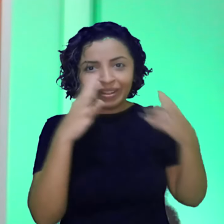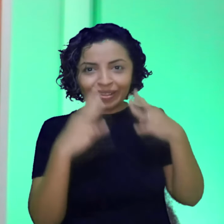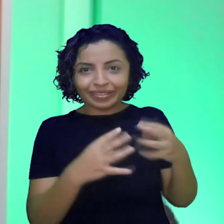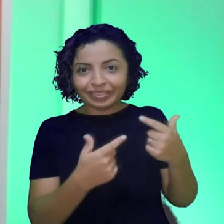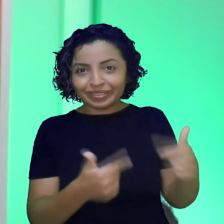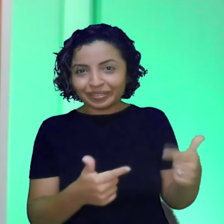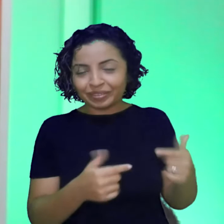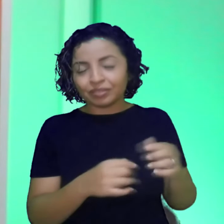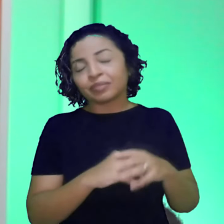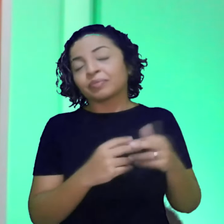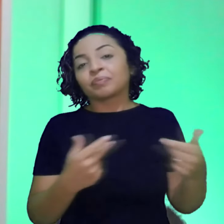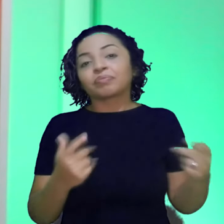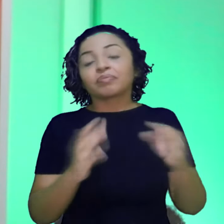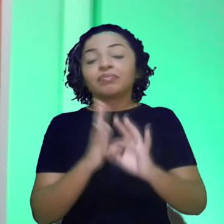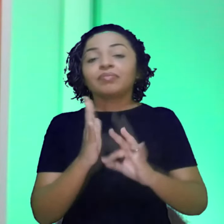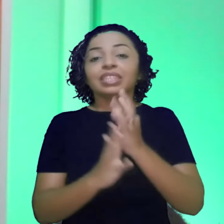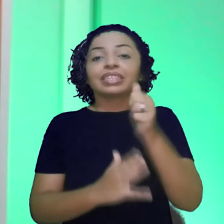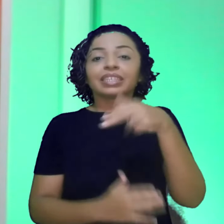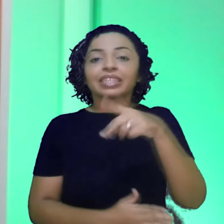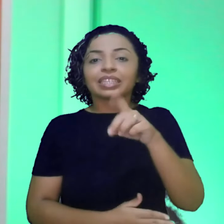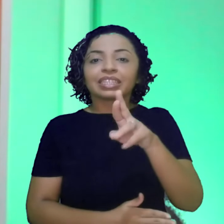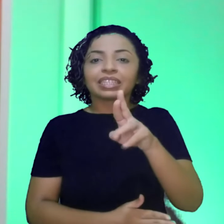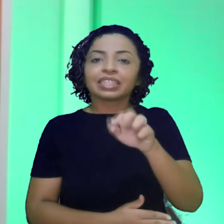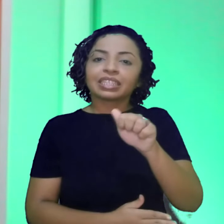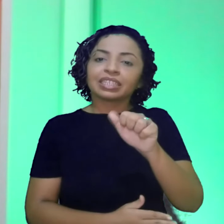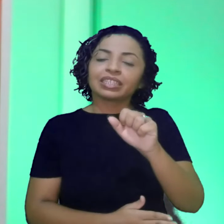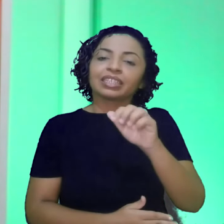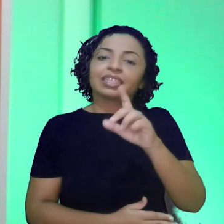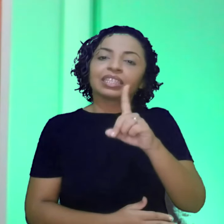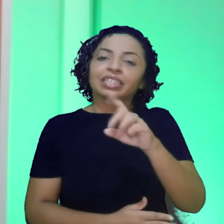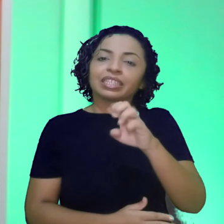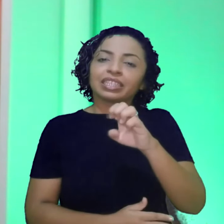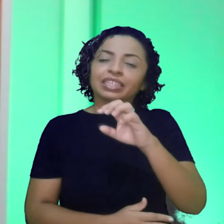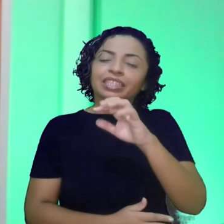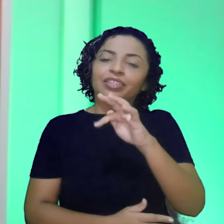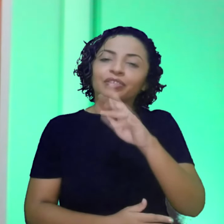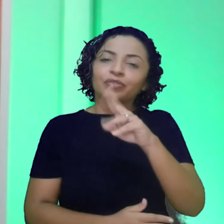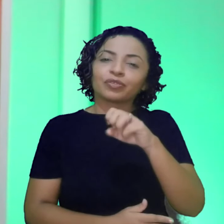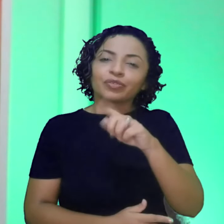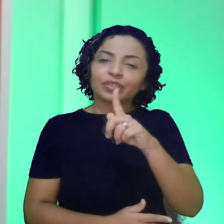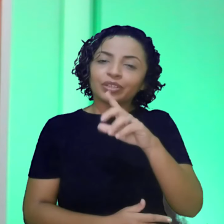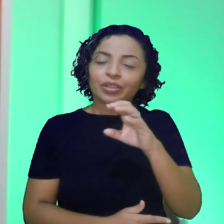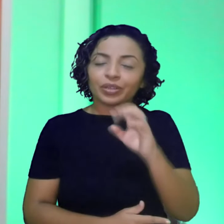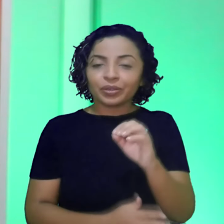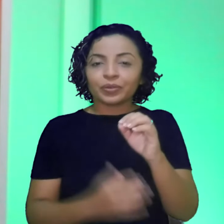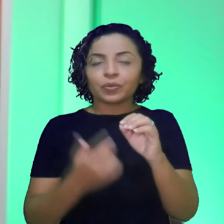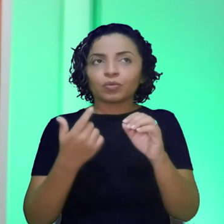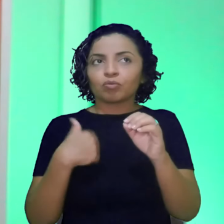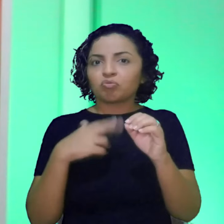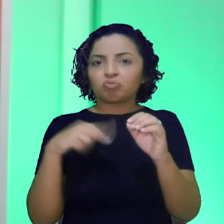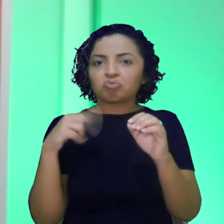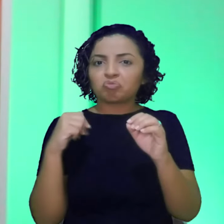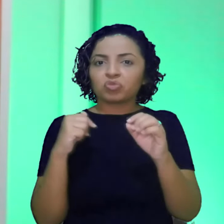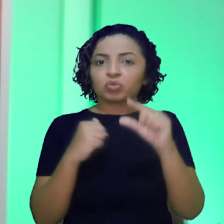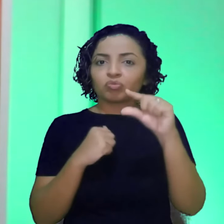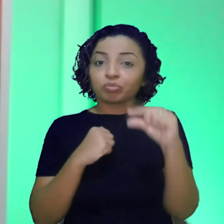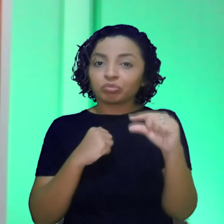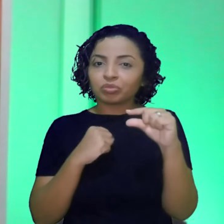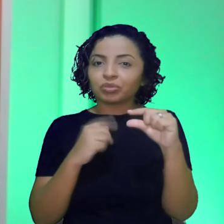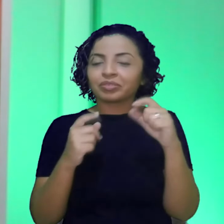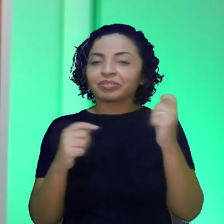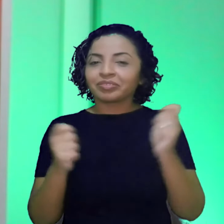interessante. Mais um livro da Andrea Del Fuego, que eu não trouxe ainda para o canal. E esse livro aqui é curtinho. Dá